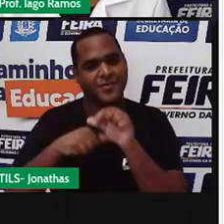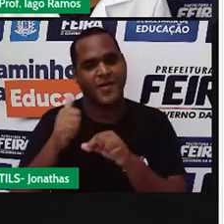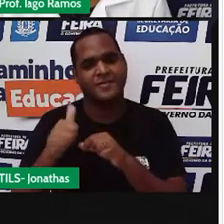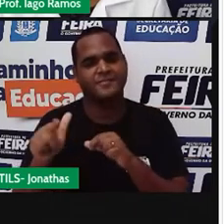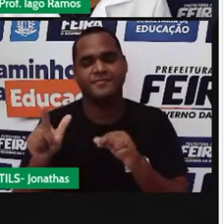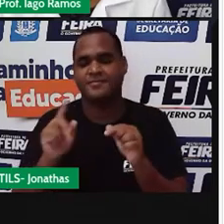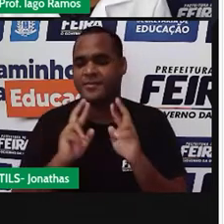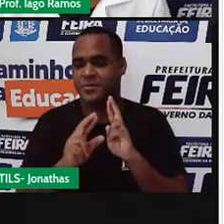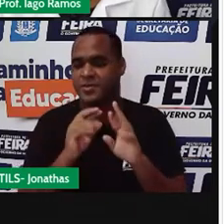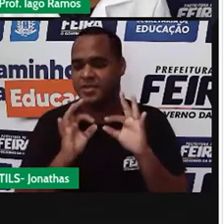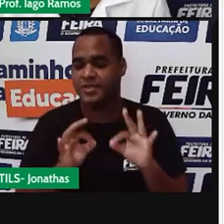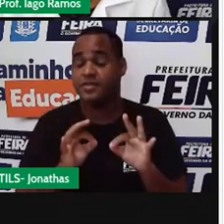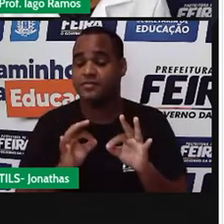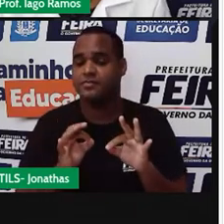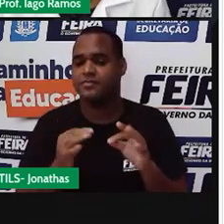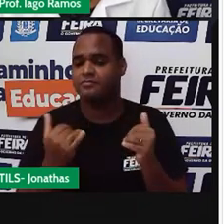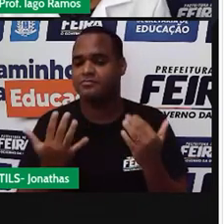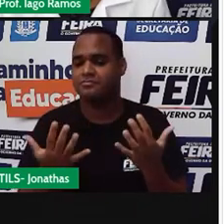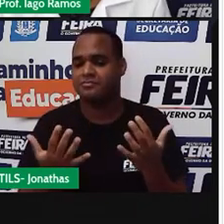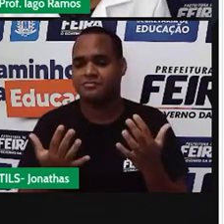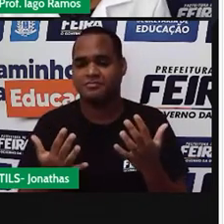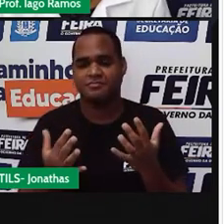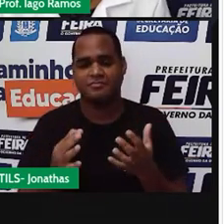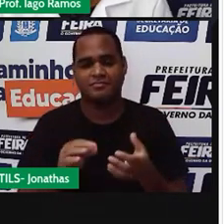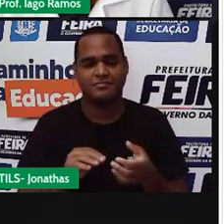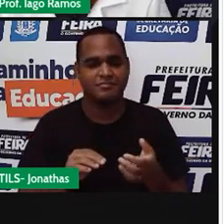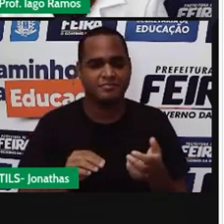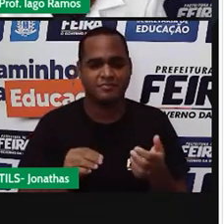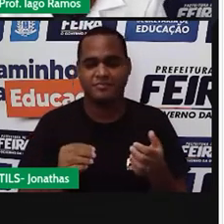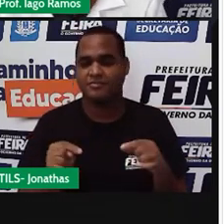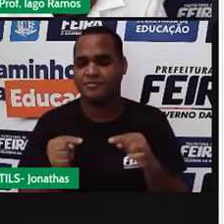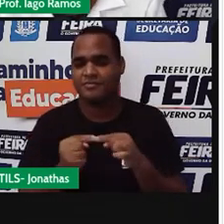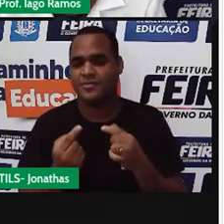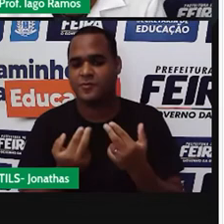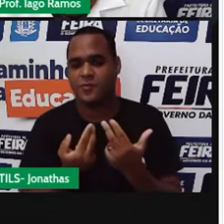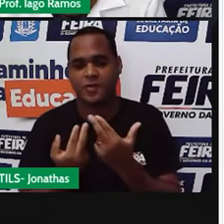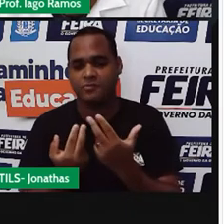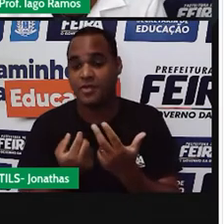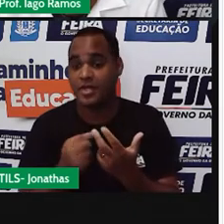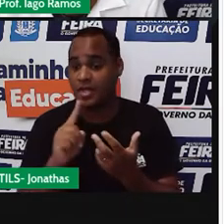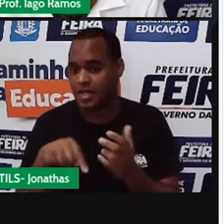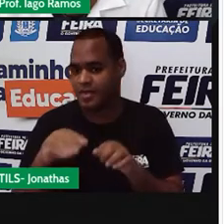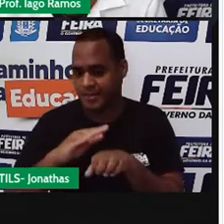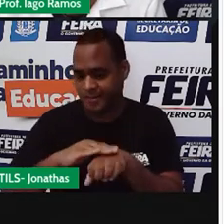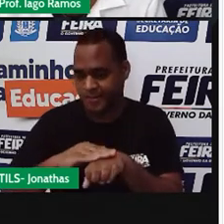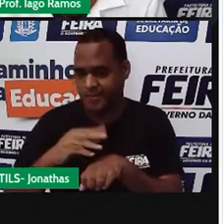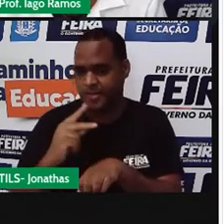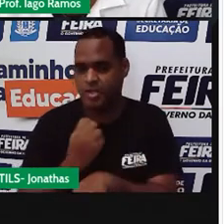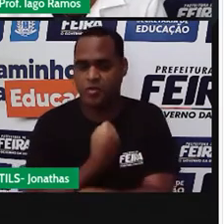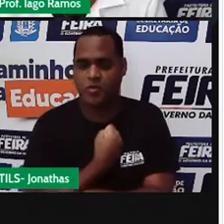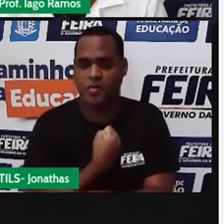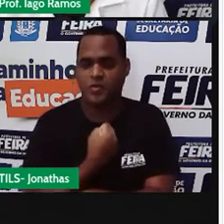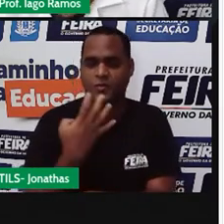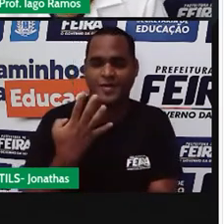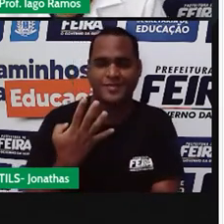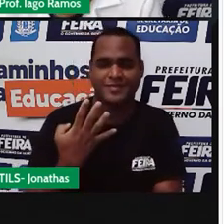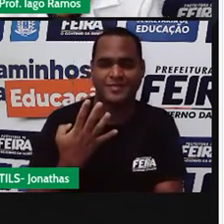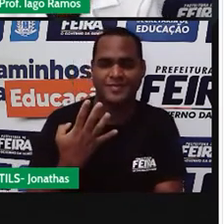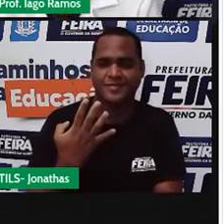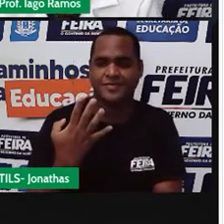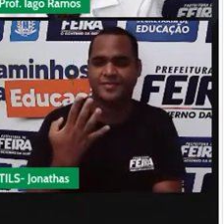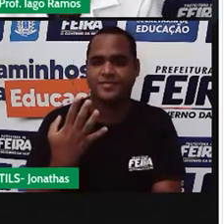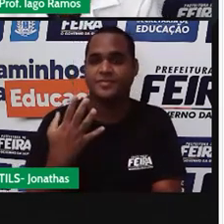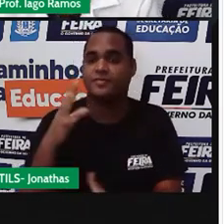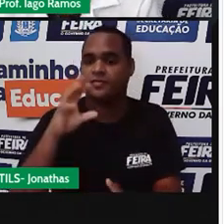nada mais nada menos é que o número 4 e